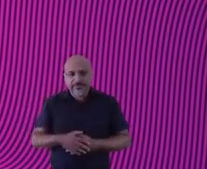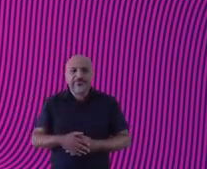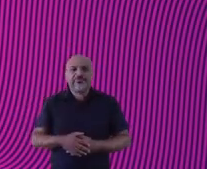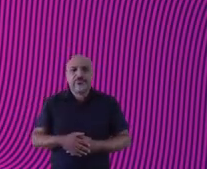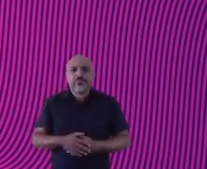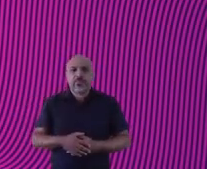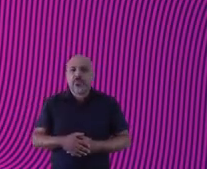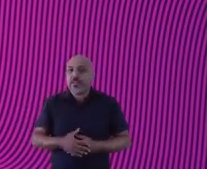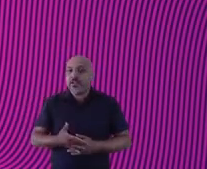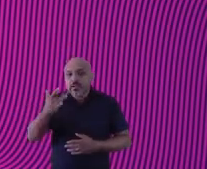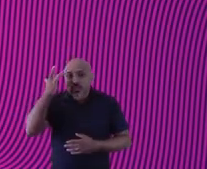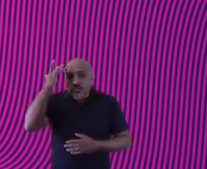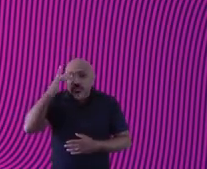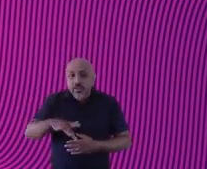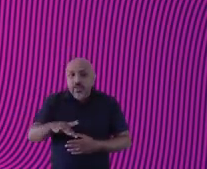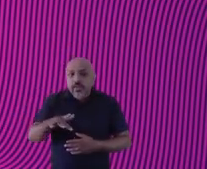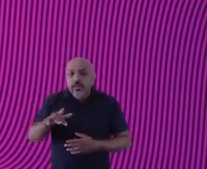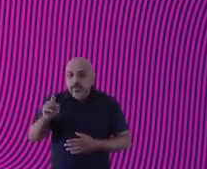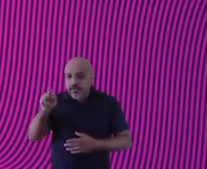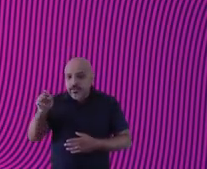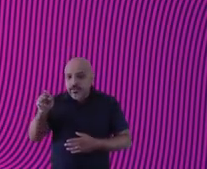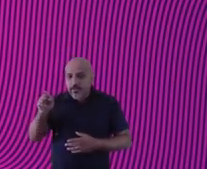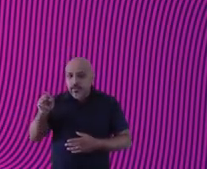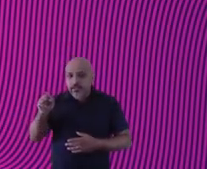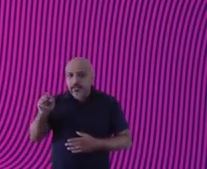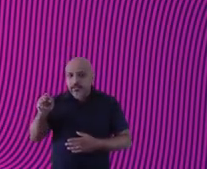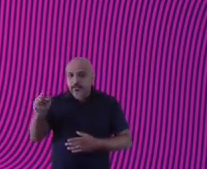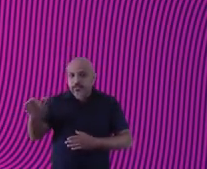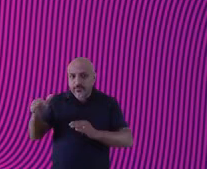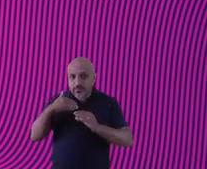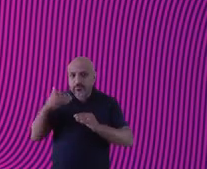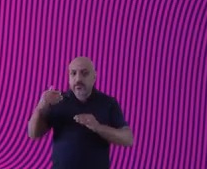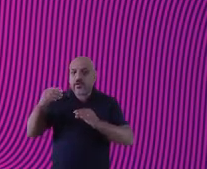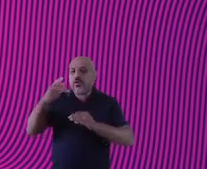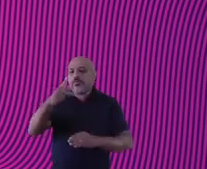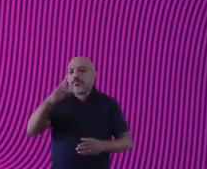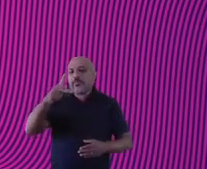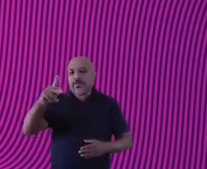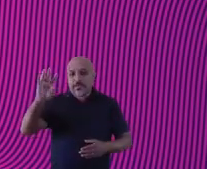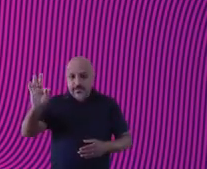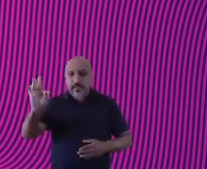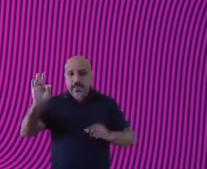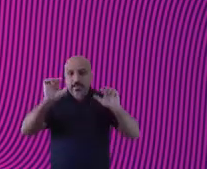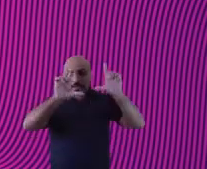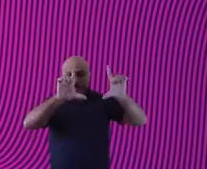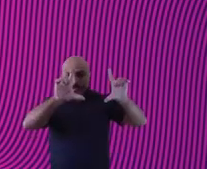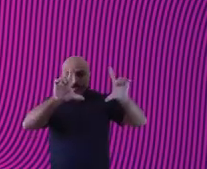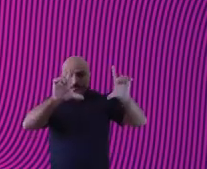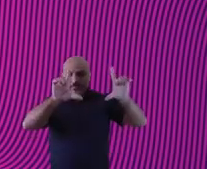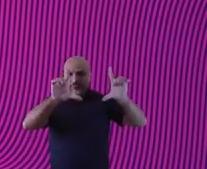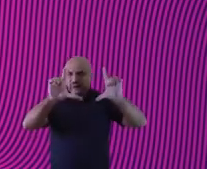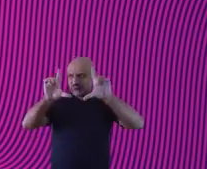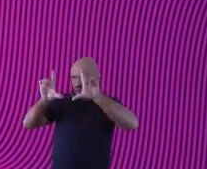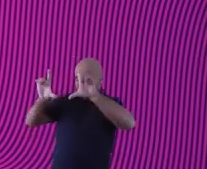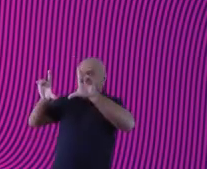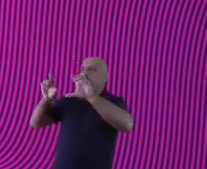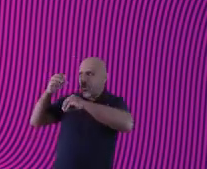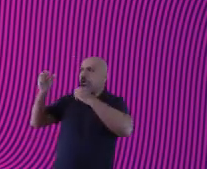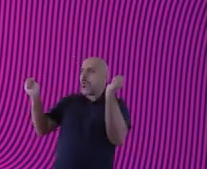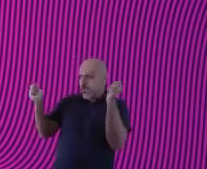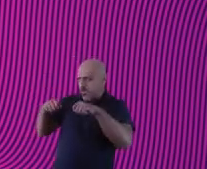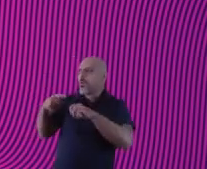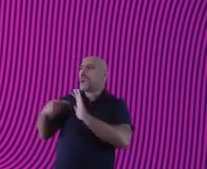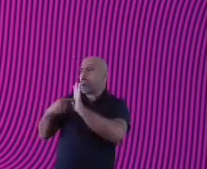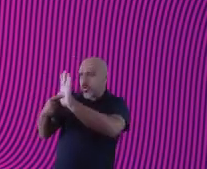Não sei se me enviar o PPT, alguma coisa assim, eu posso, repito, posso fazer a apresentação,